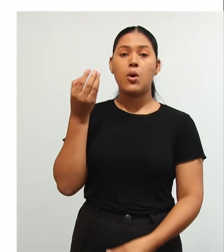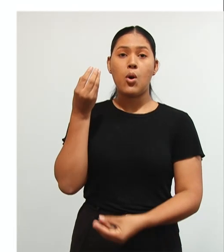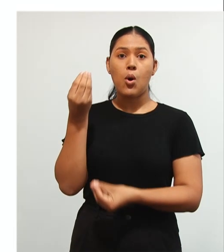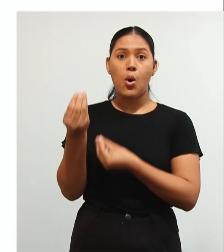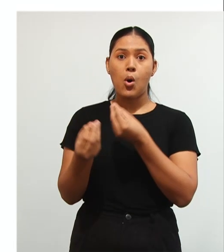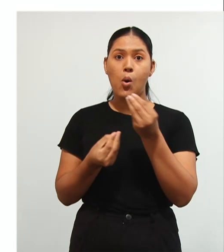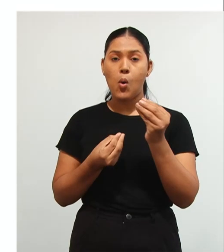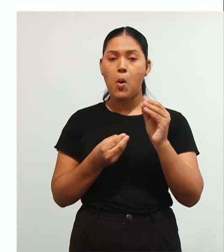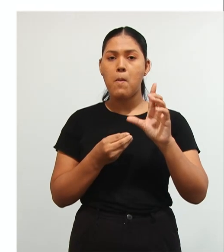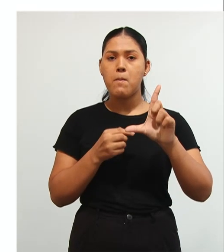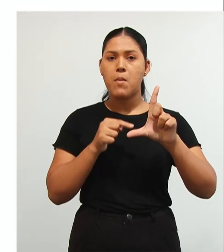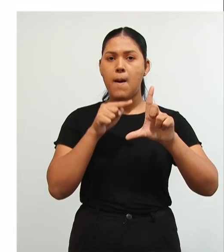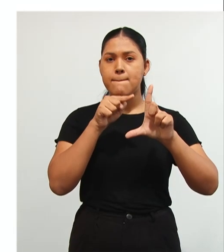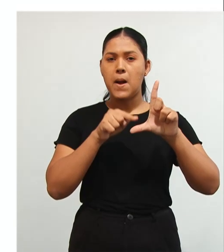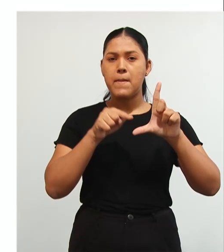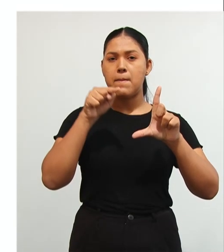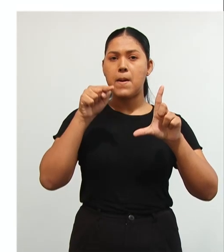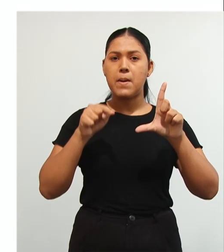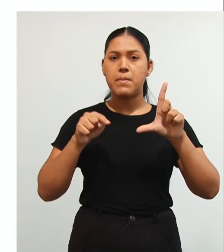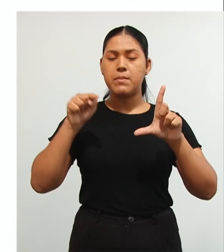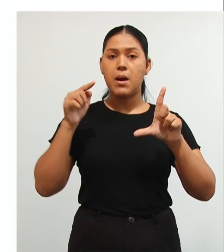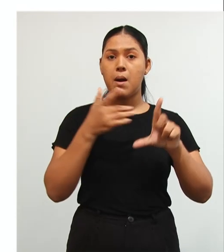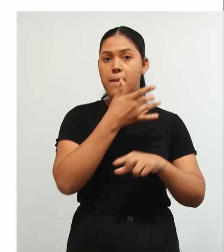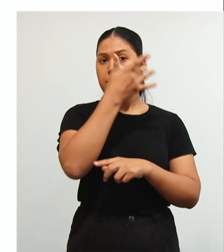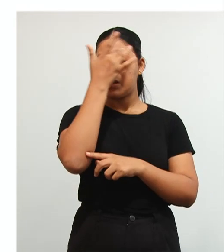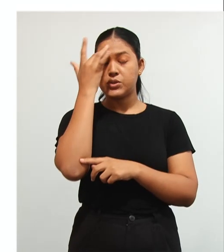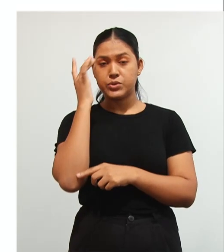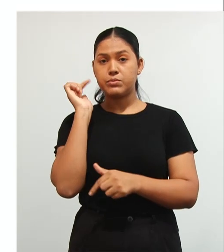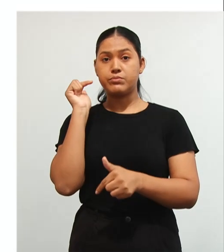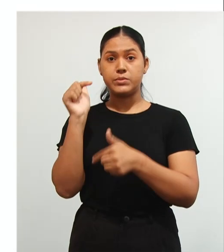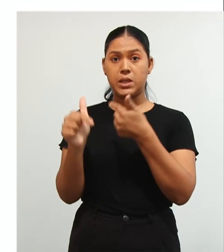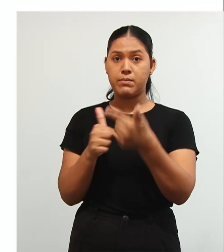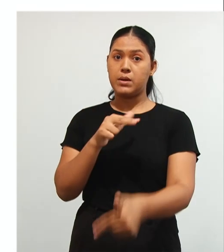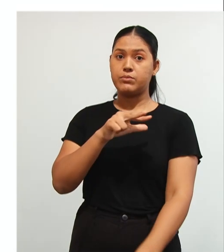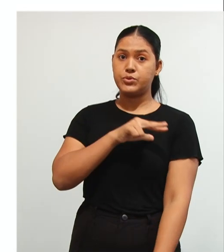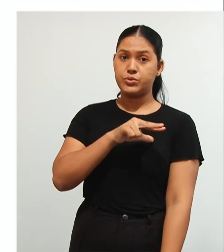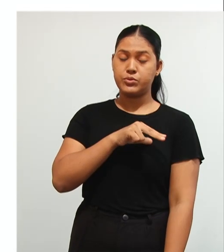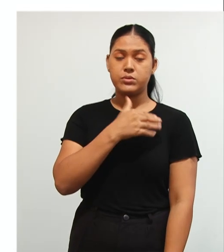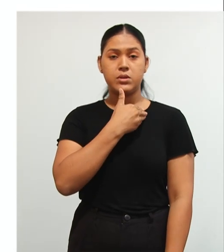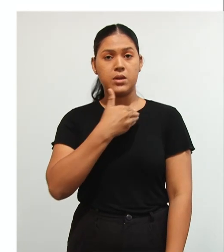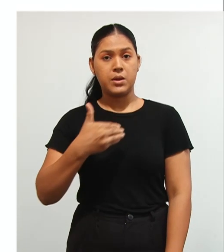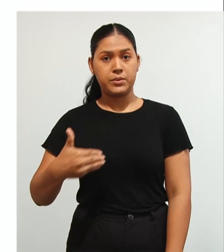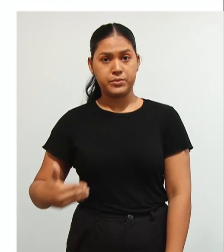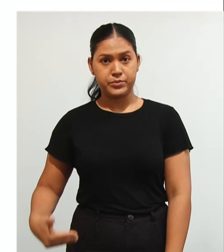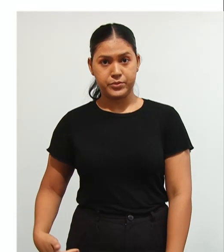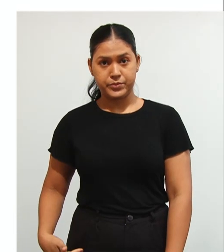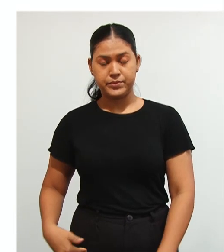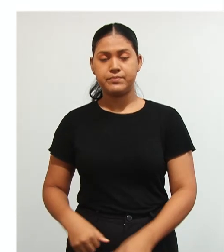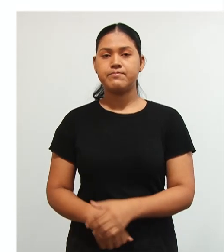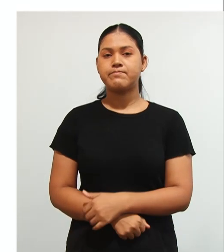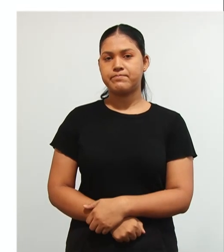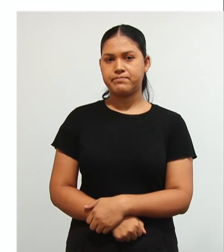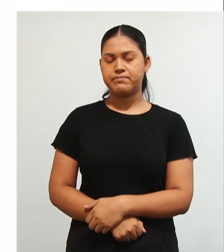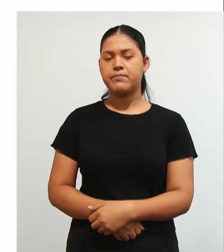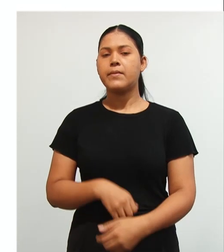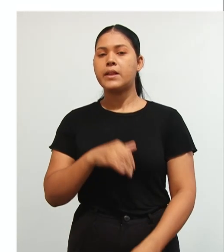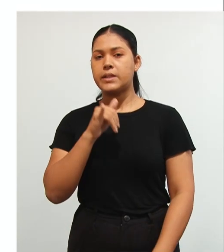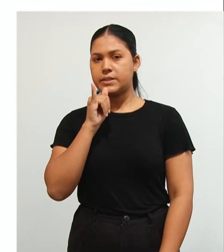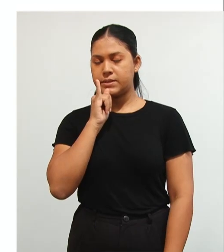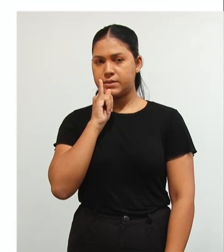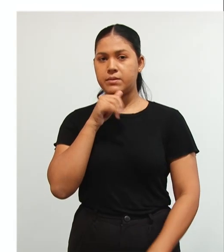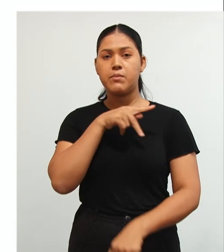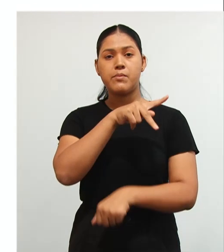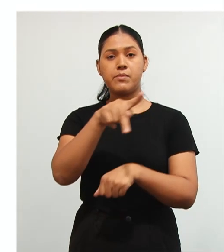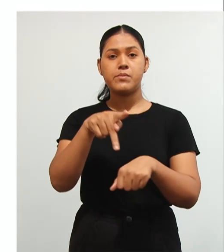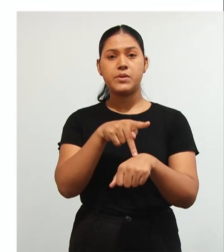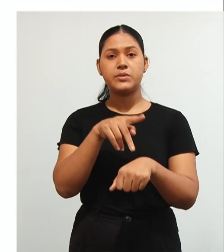em relação ao total de trabalhadores. Então, para cada 100 trabalhadores, na Dinamarca,